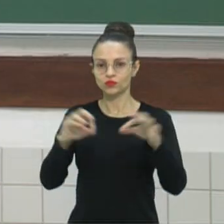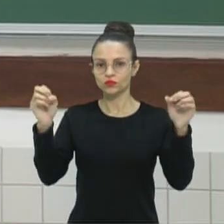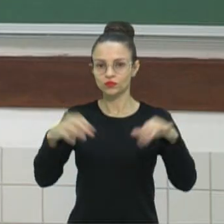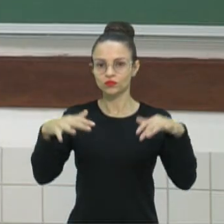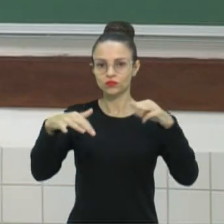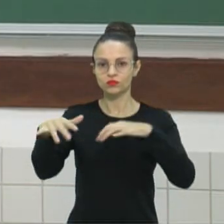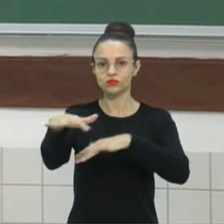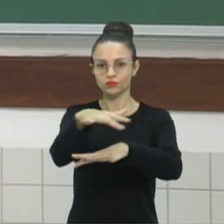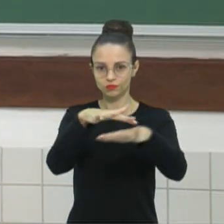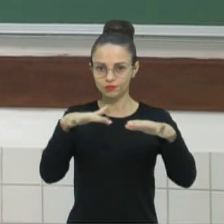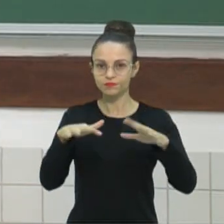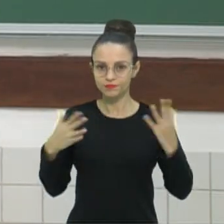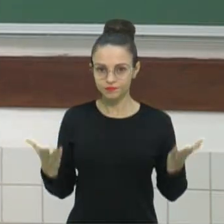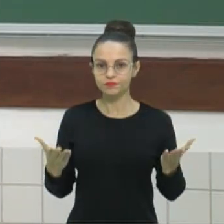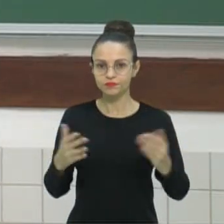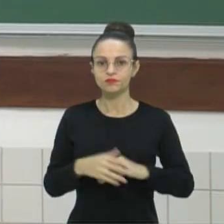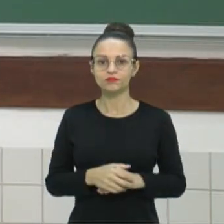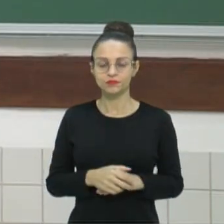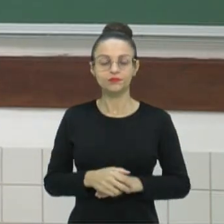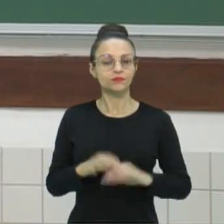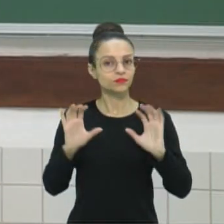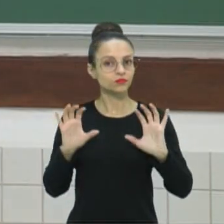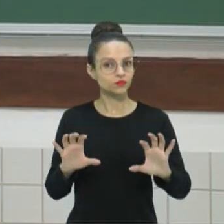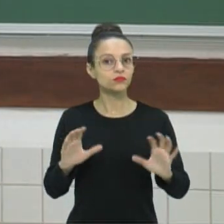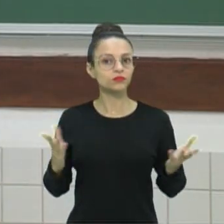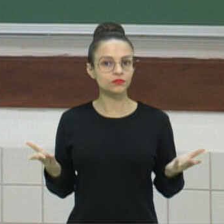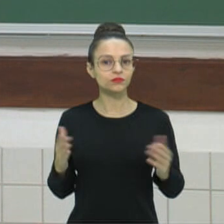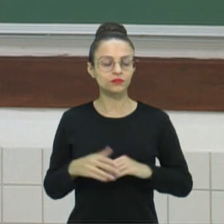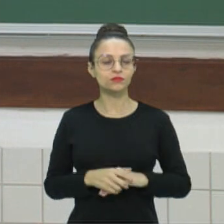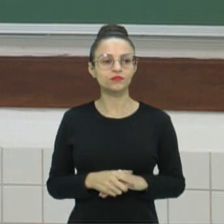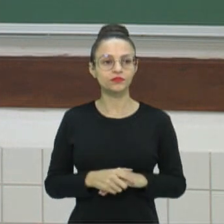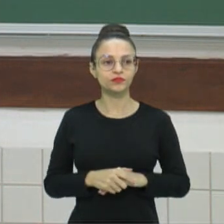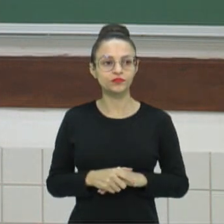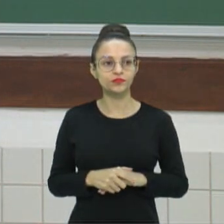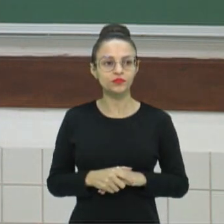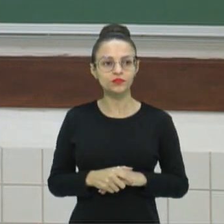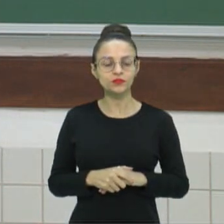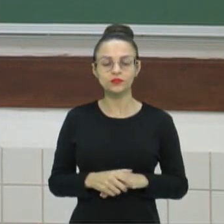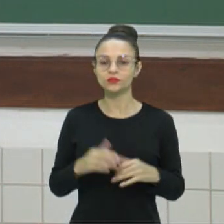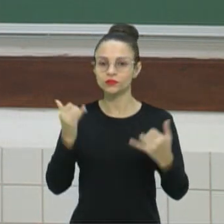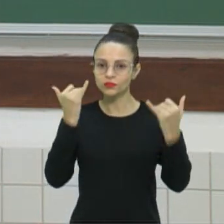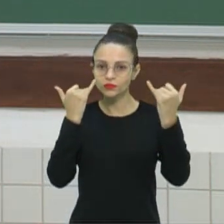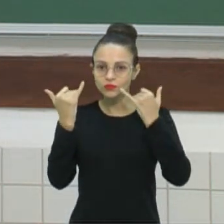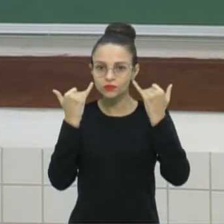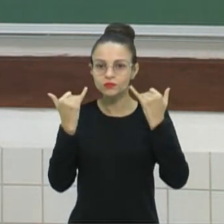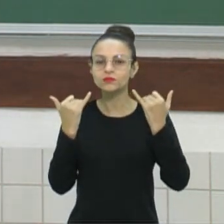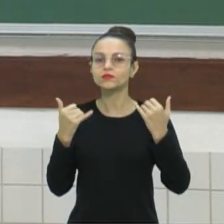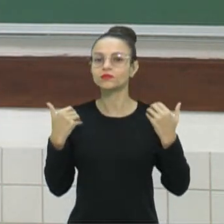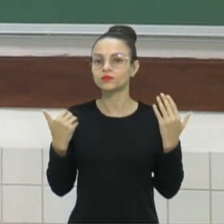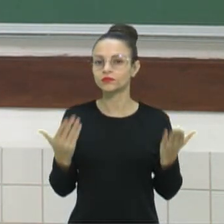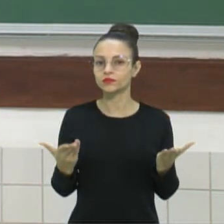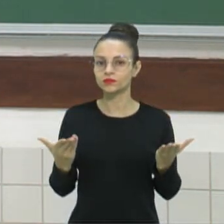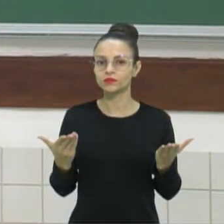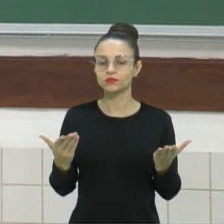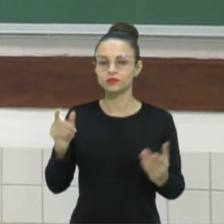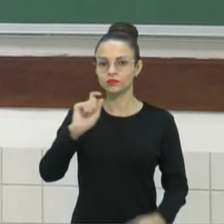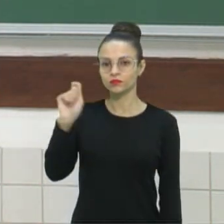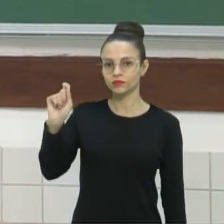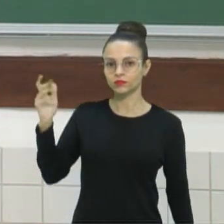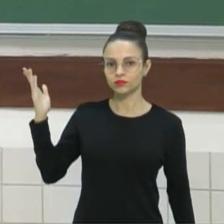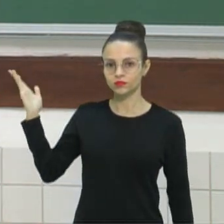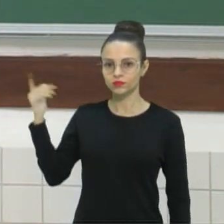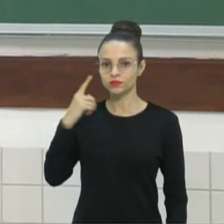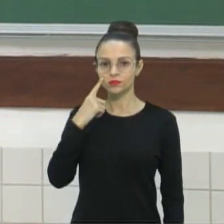lá de Nagasaki, beleza? Então, é isso aí, beleza? Então, com essas informações aqui, nós vamos para a lousa, né?